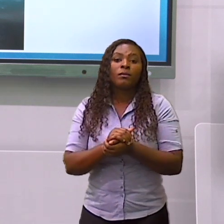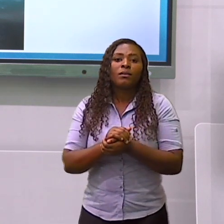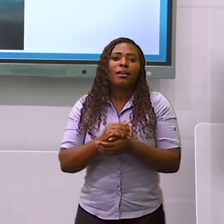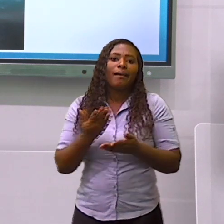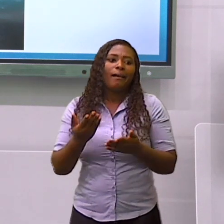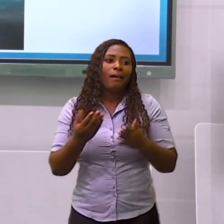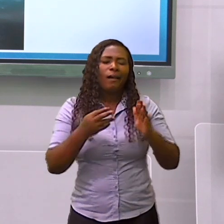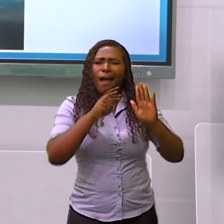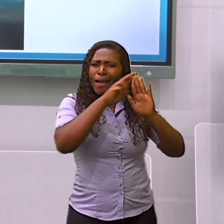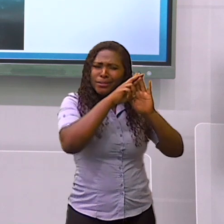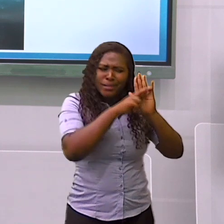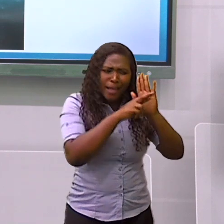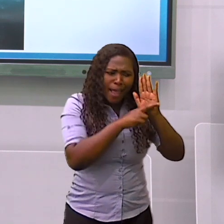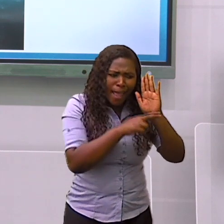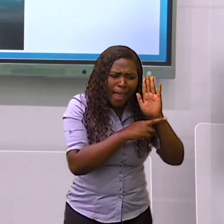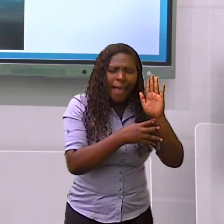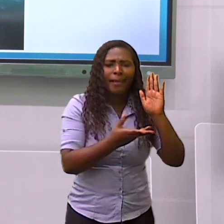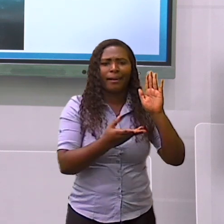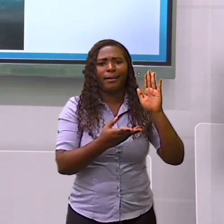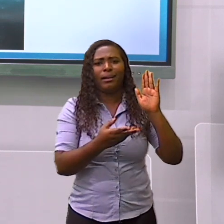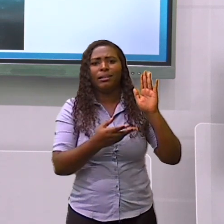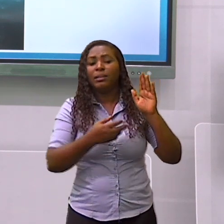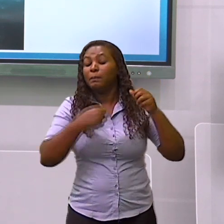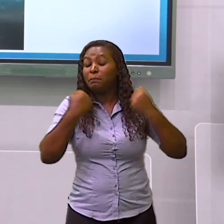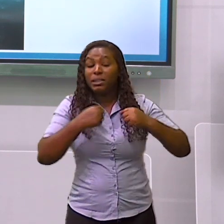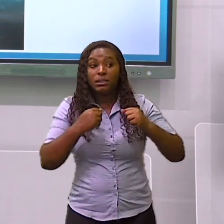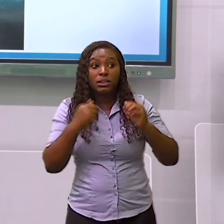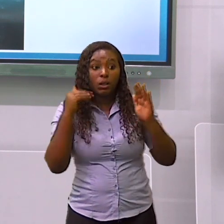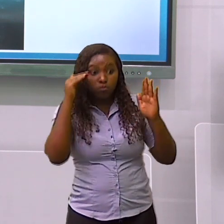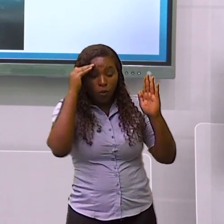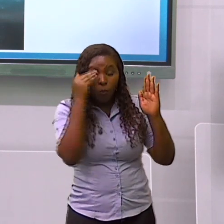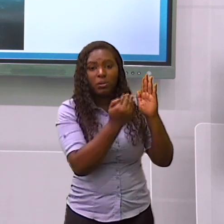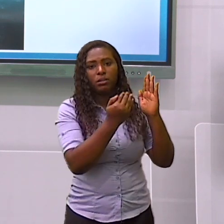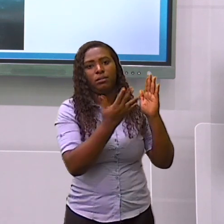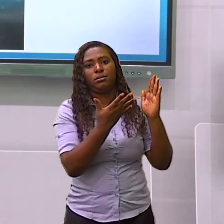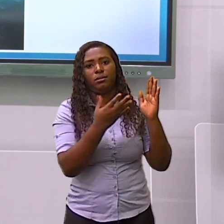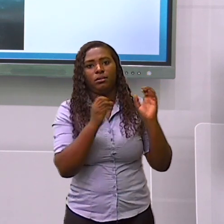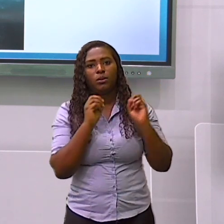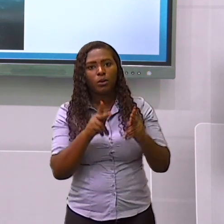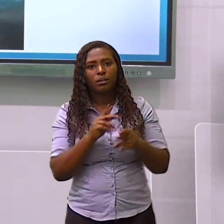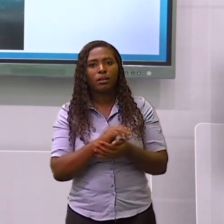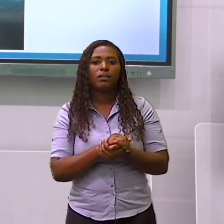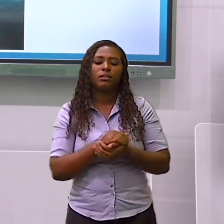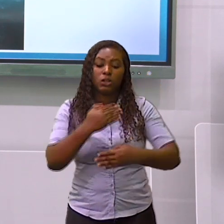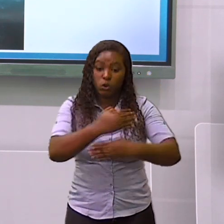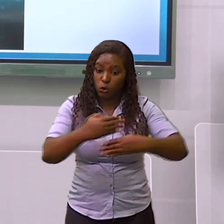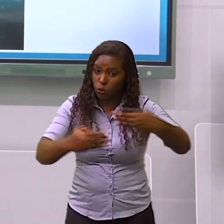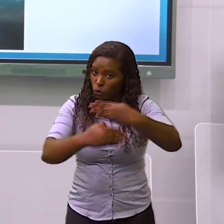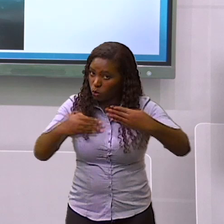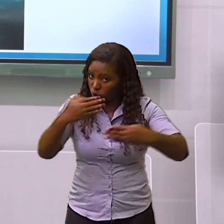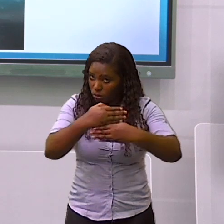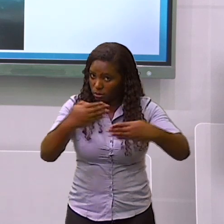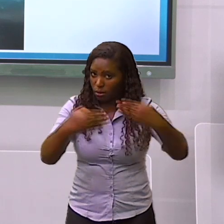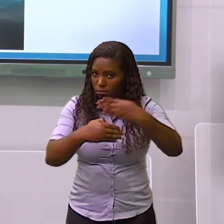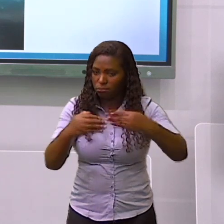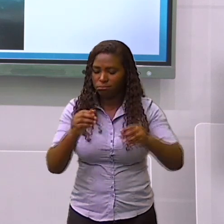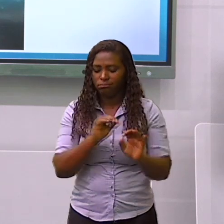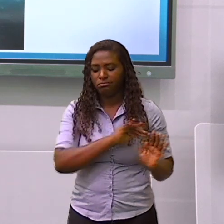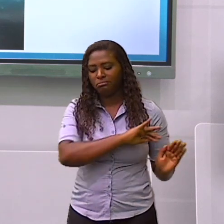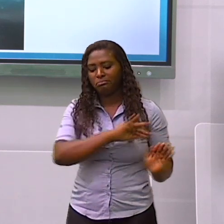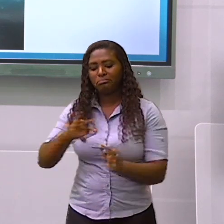ser corrigidas de maneira rápida e efetiva. E aí, depois de toda